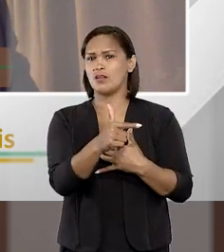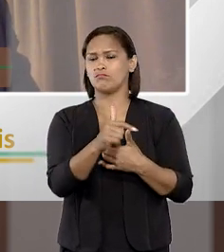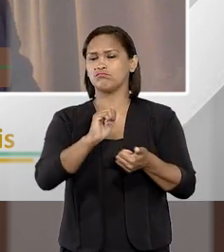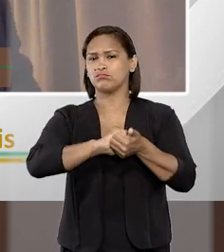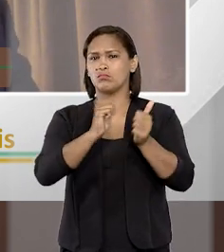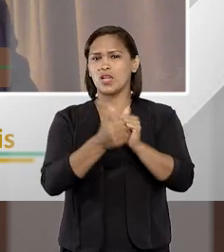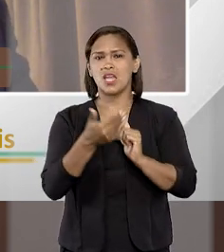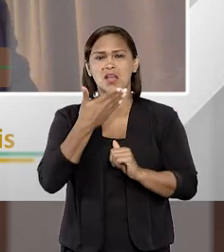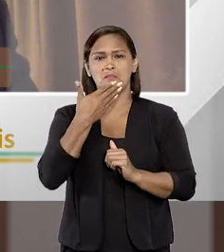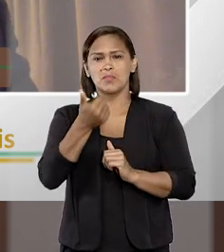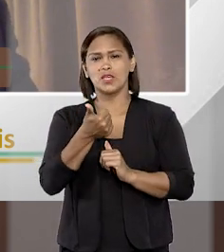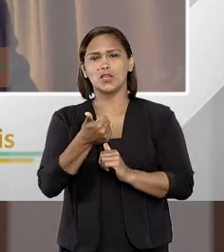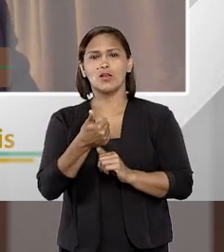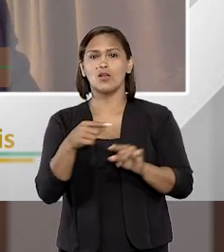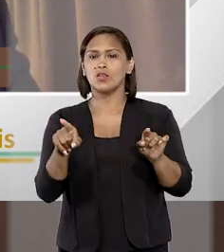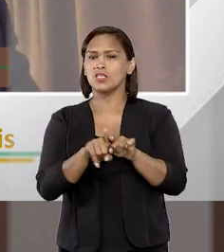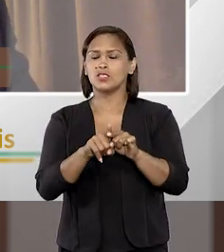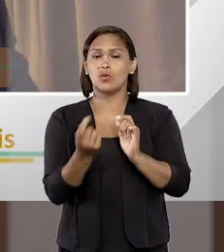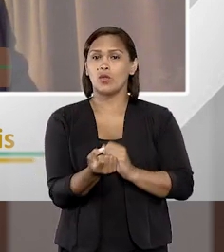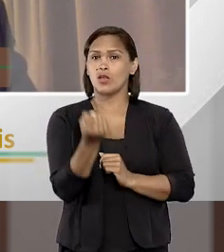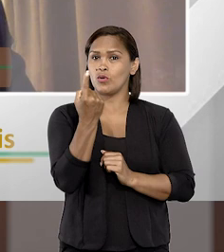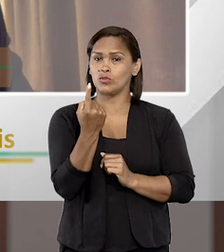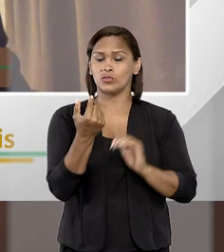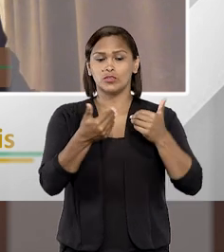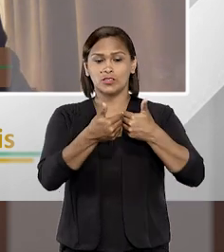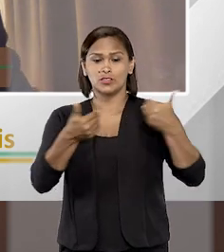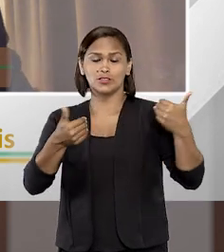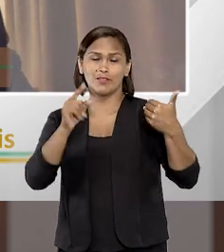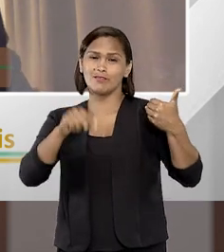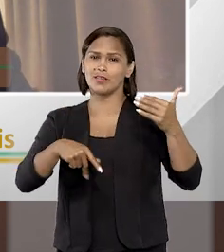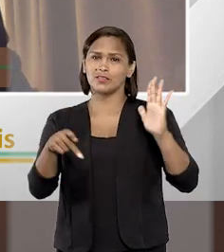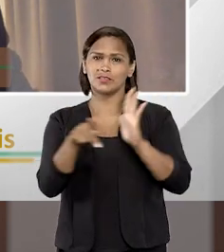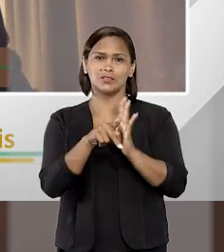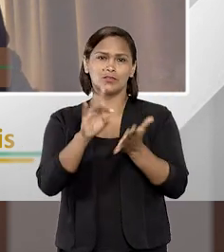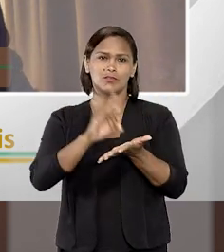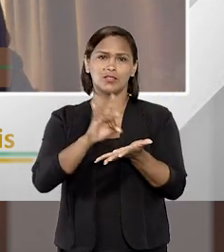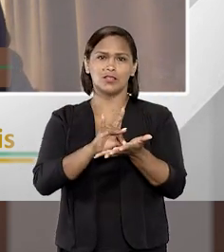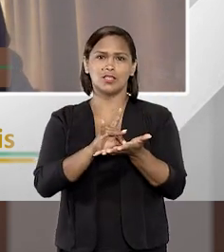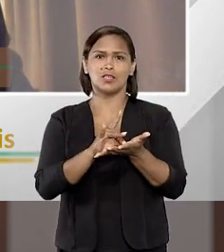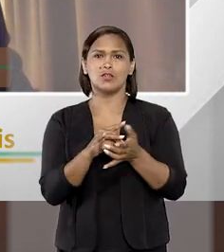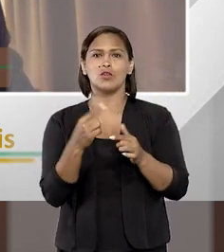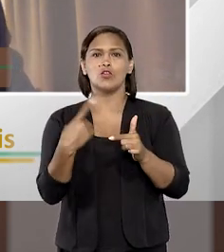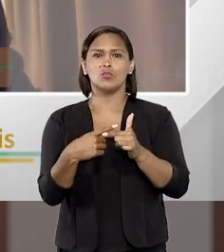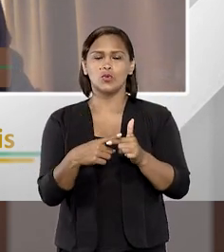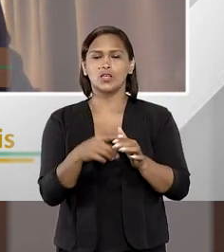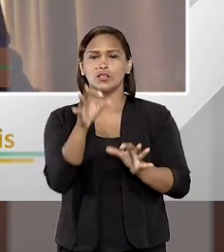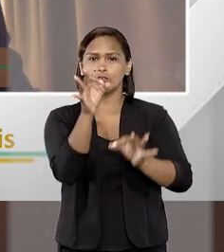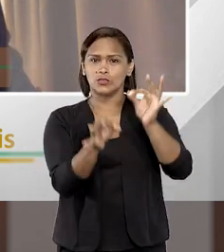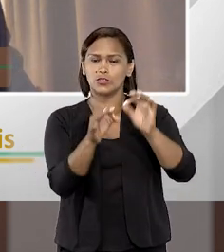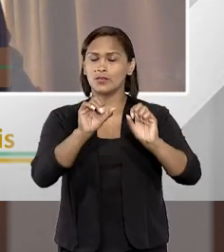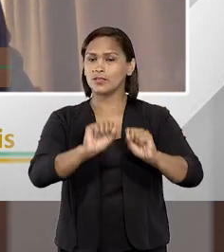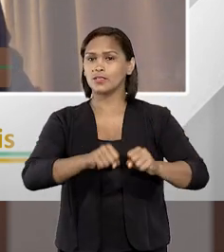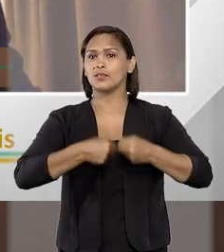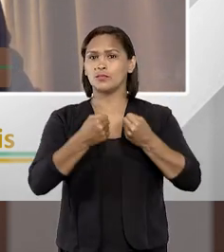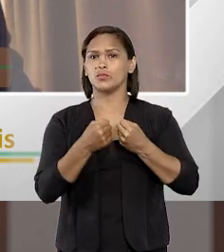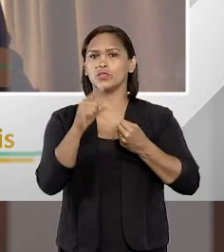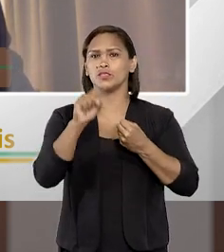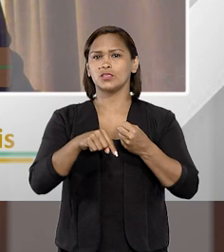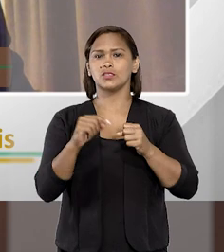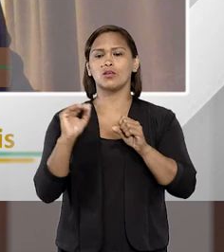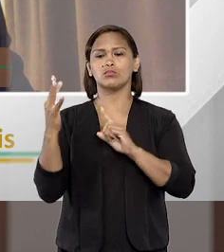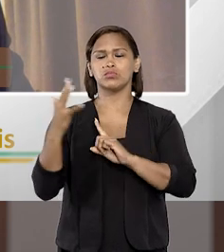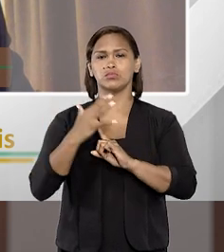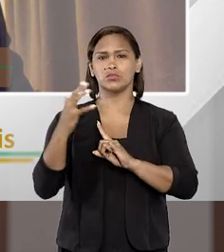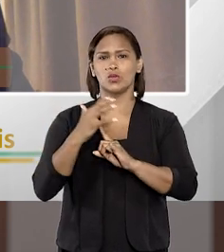adequado não é suficiente e se afasta do ideal né porque tem Justamente a potencial de